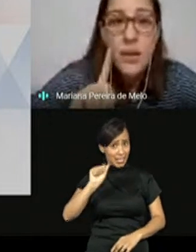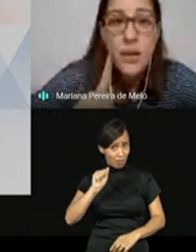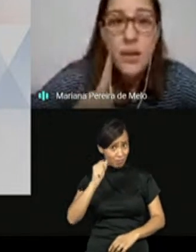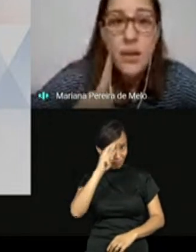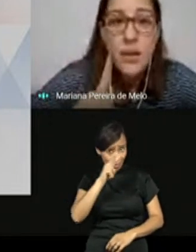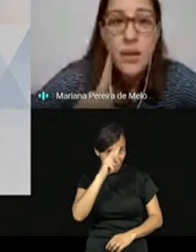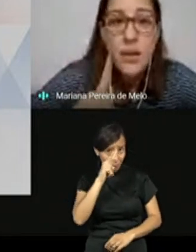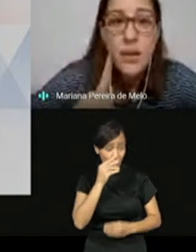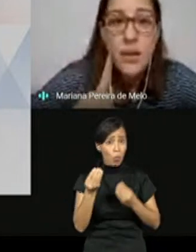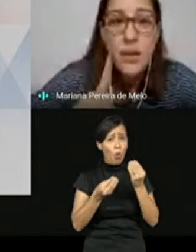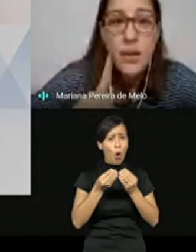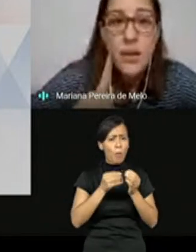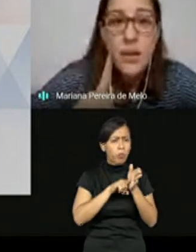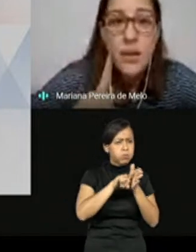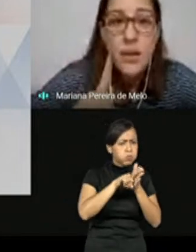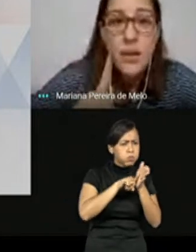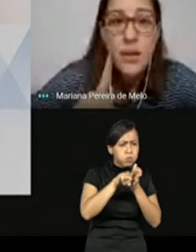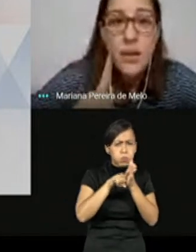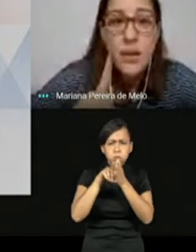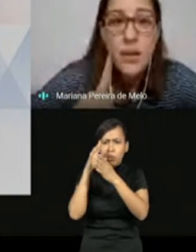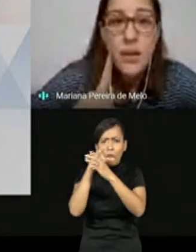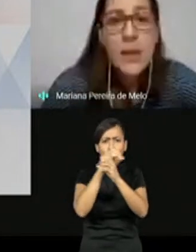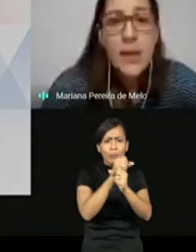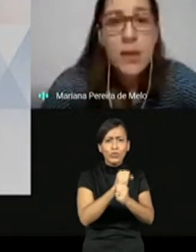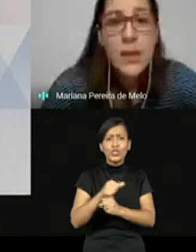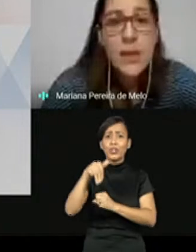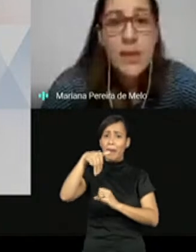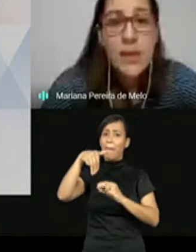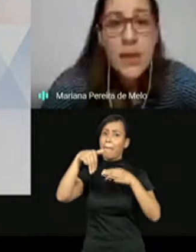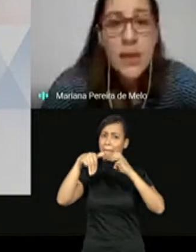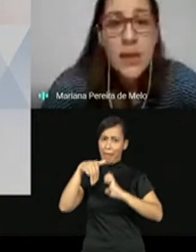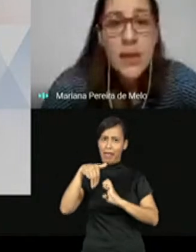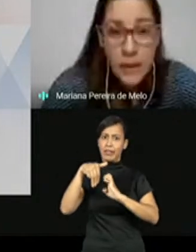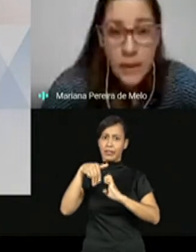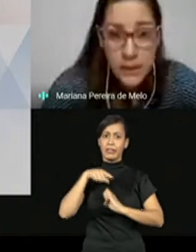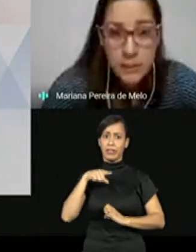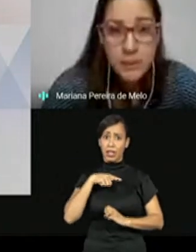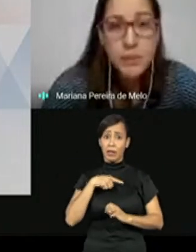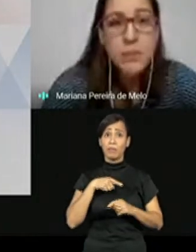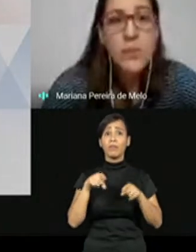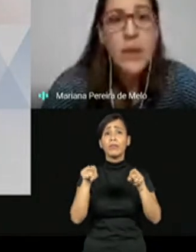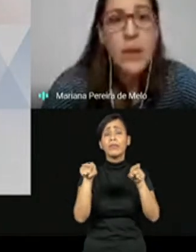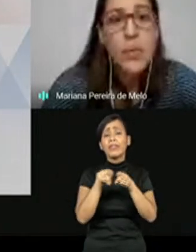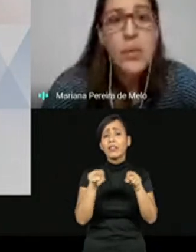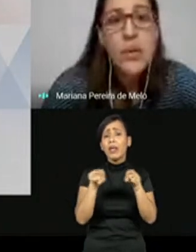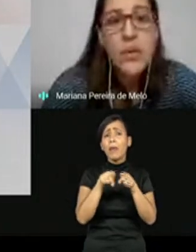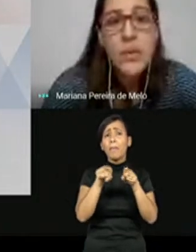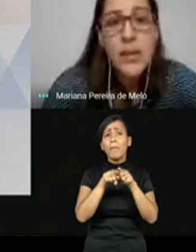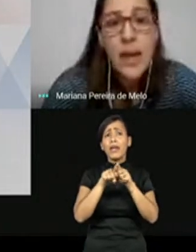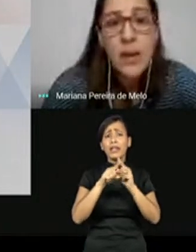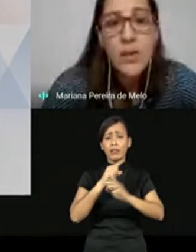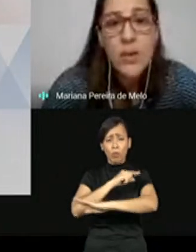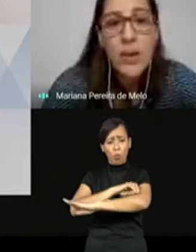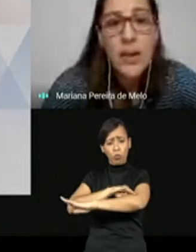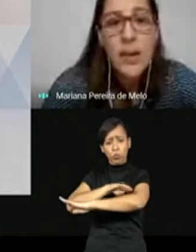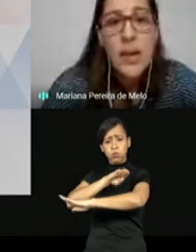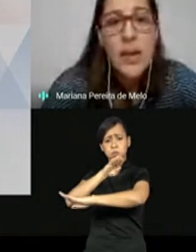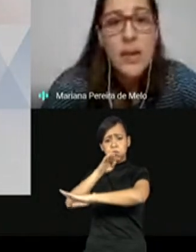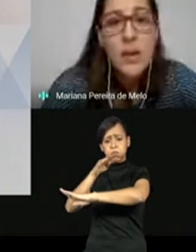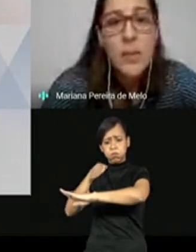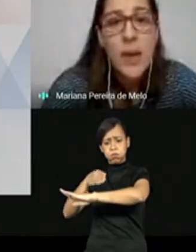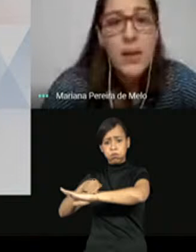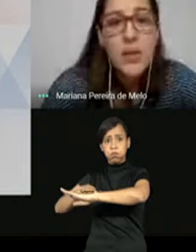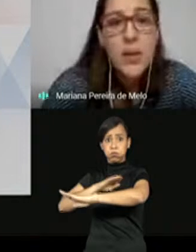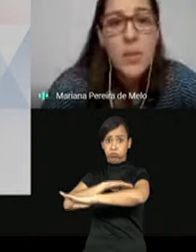mede a dispersão ao redor da média. Então, à medida que a nossa variância aumenta, os nossos